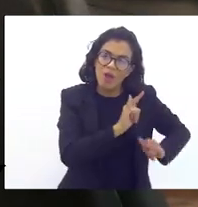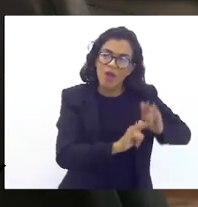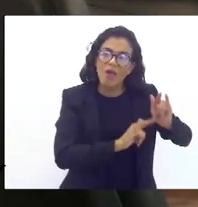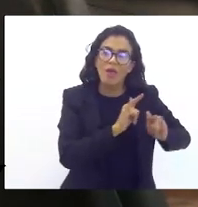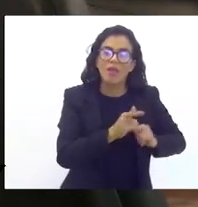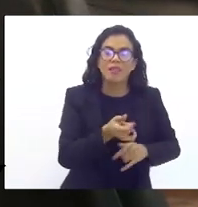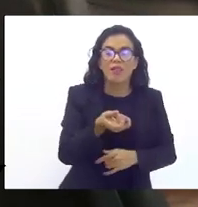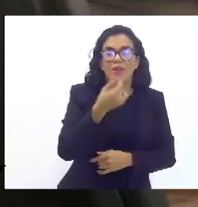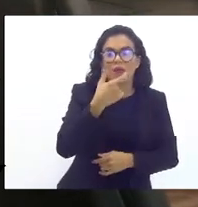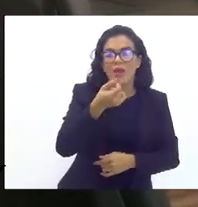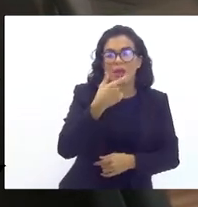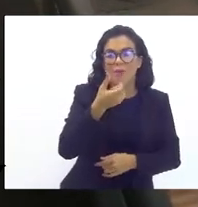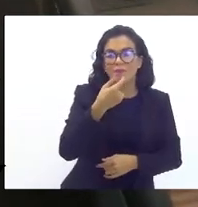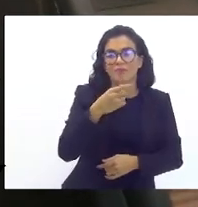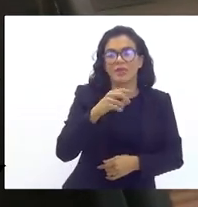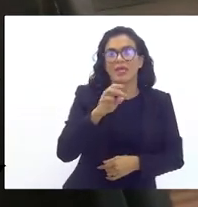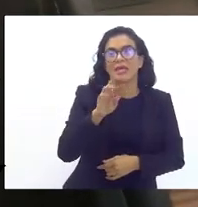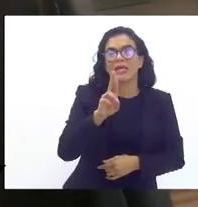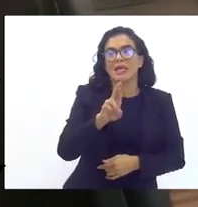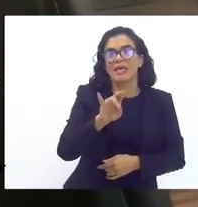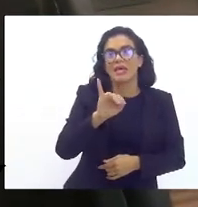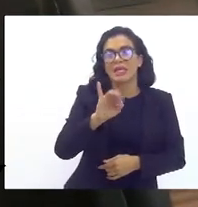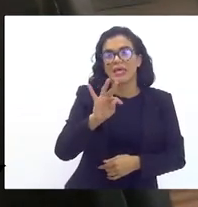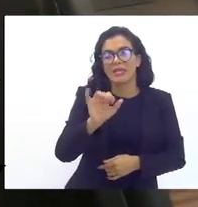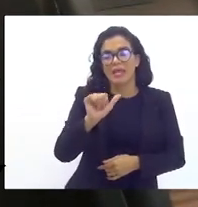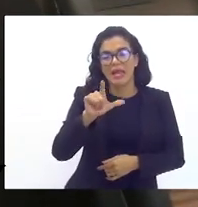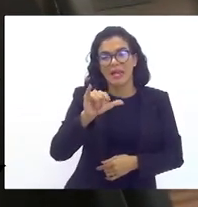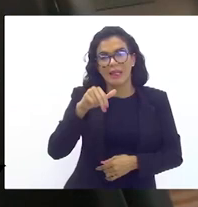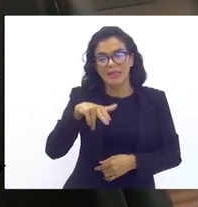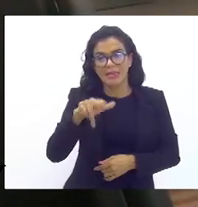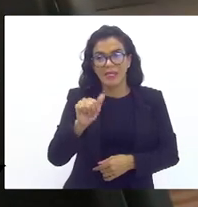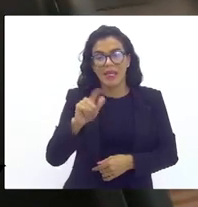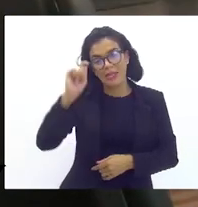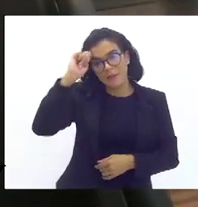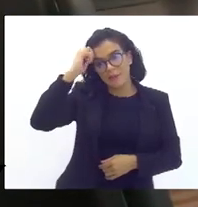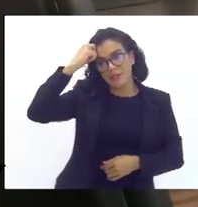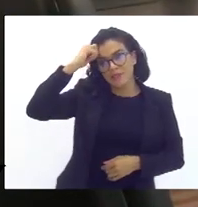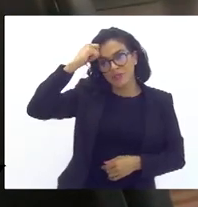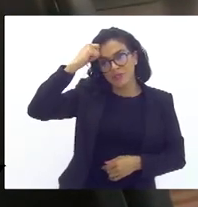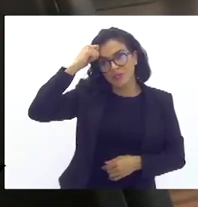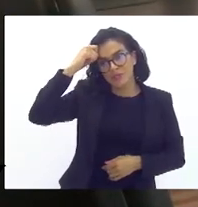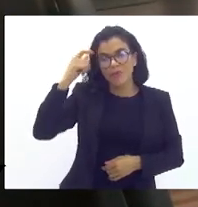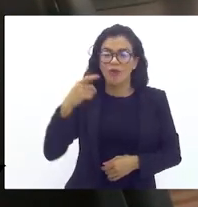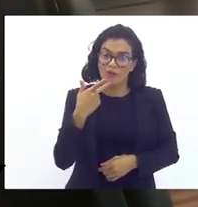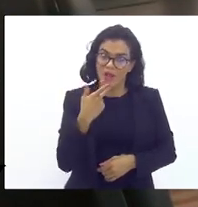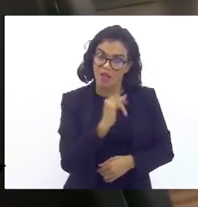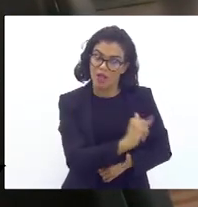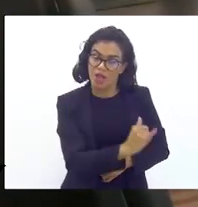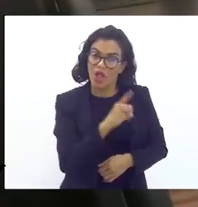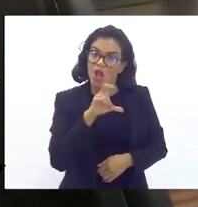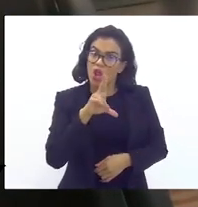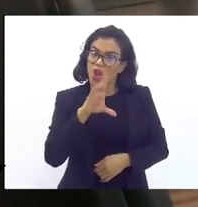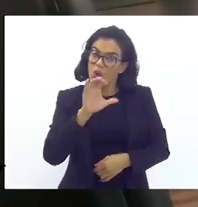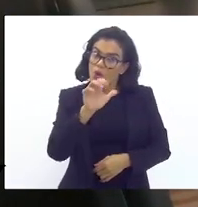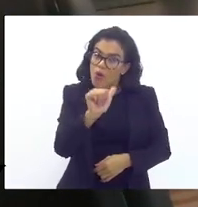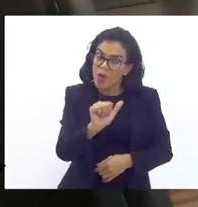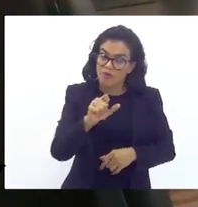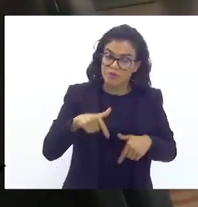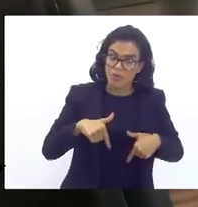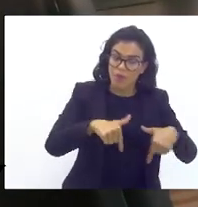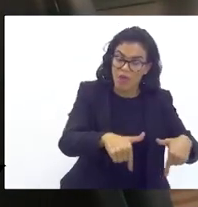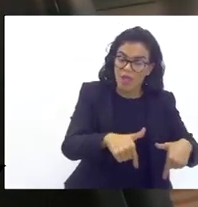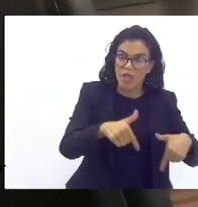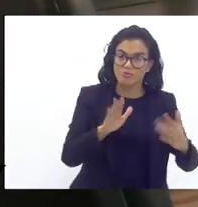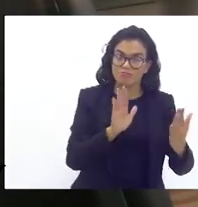Rita ali na cabeça dele e é um gênio E aí ele pretinho aí falei Lucas você não vai reagindo da polícia